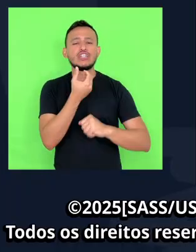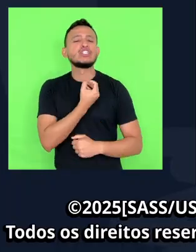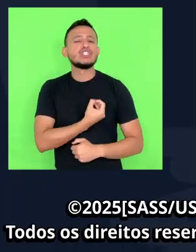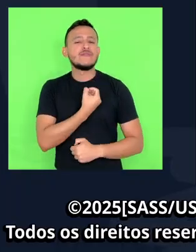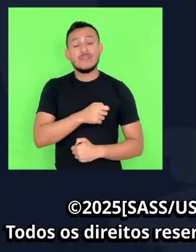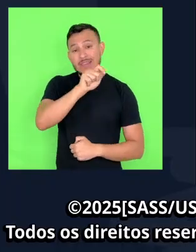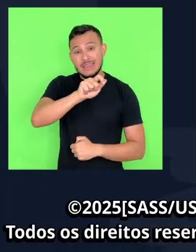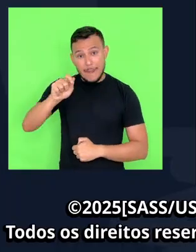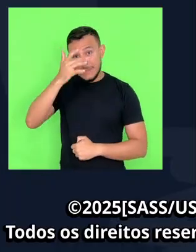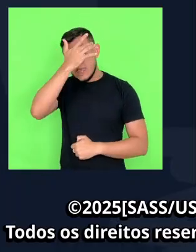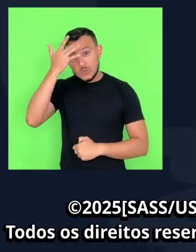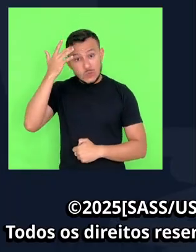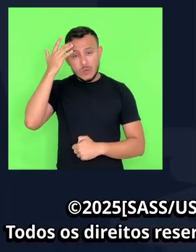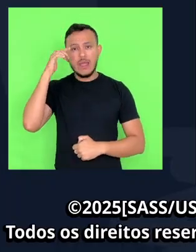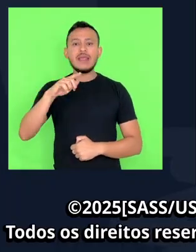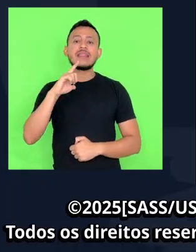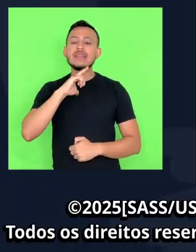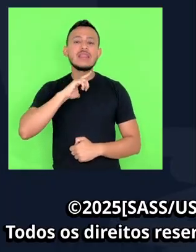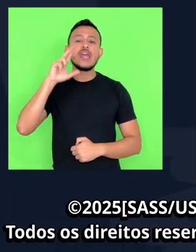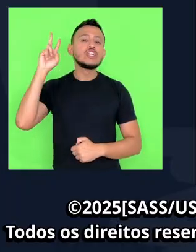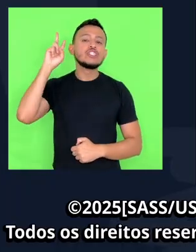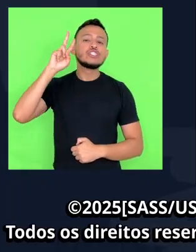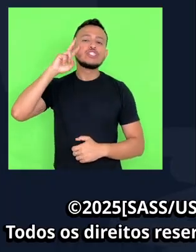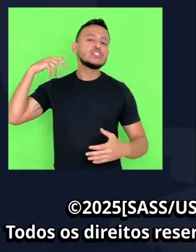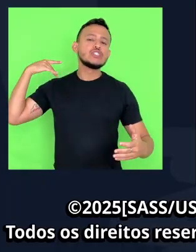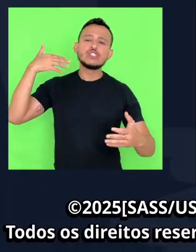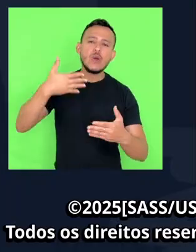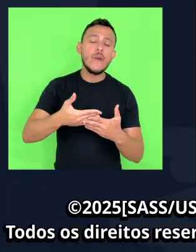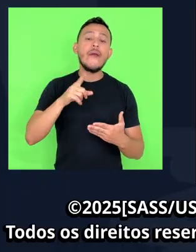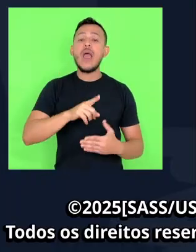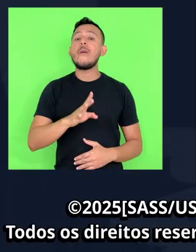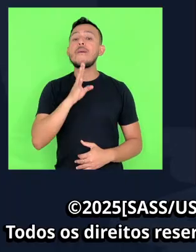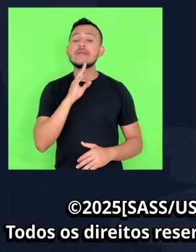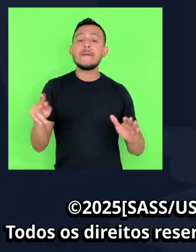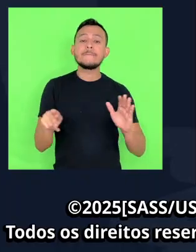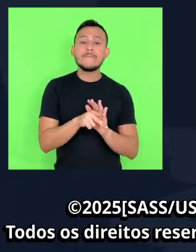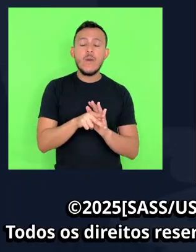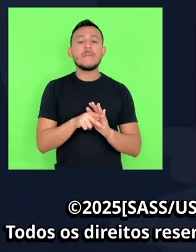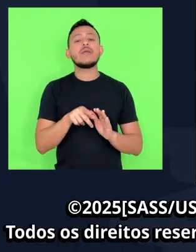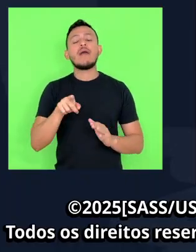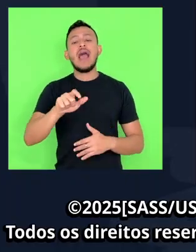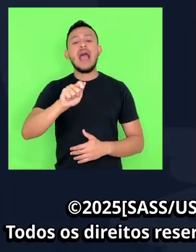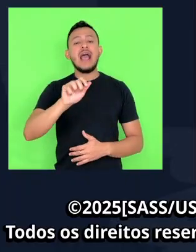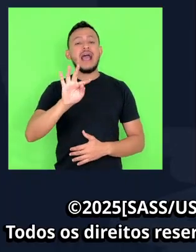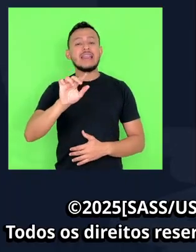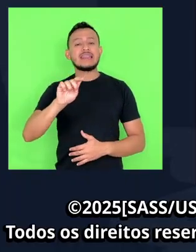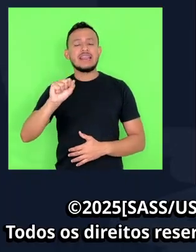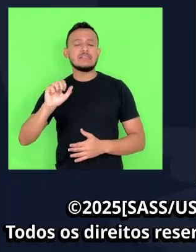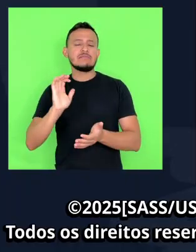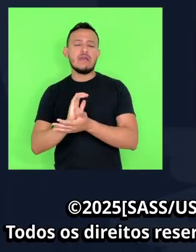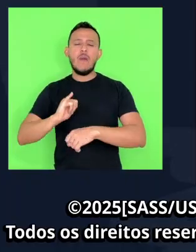do indivíduo, nós temos aqui a série histórica que é fornecida pelo Atlas de Obesidade.